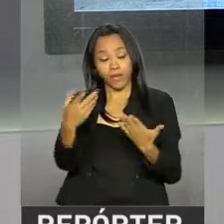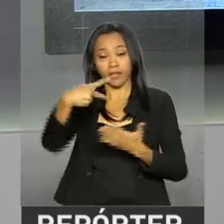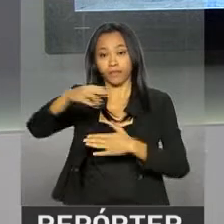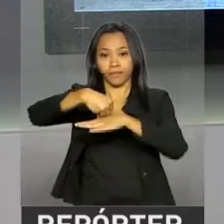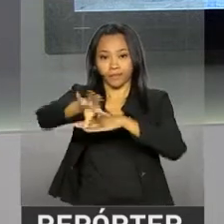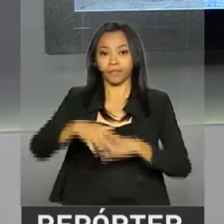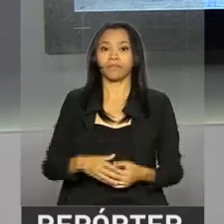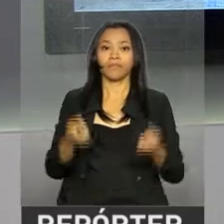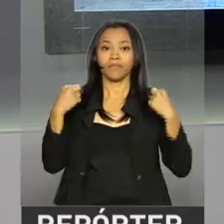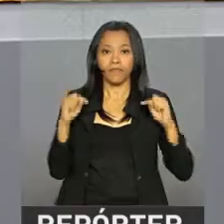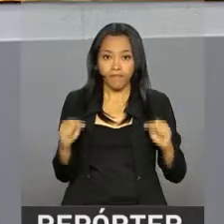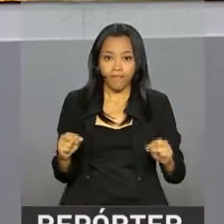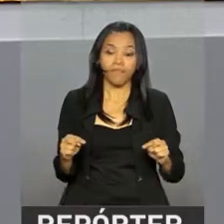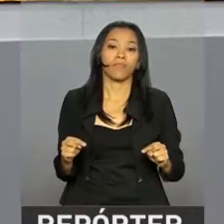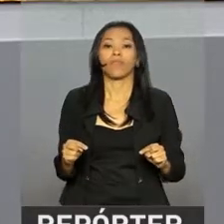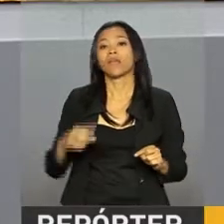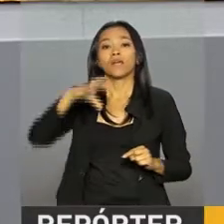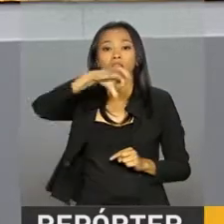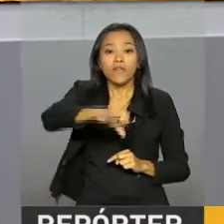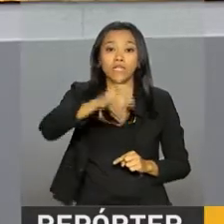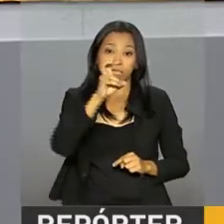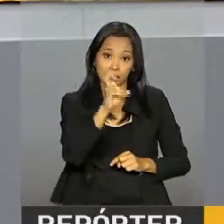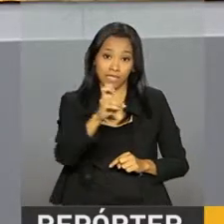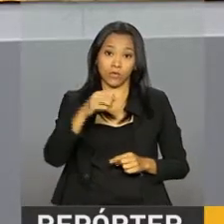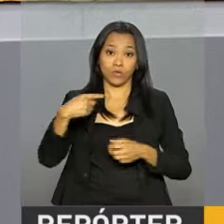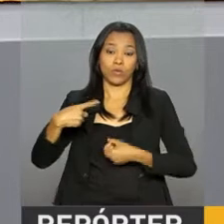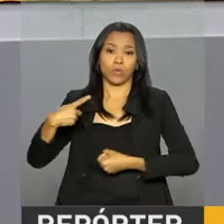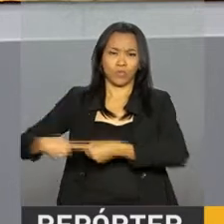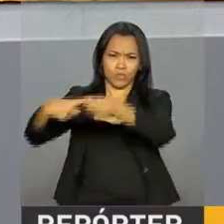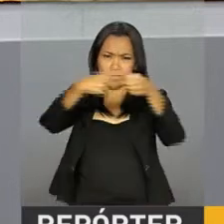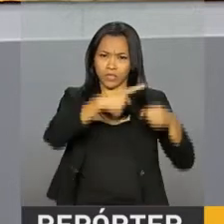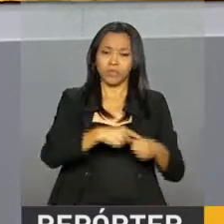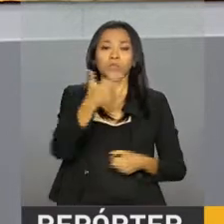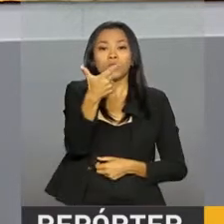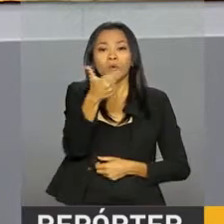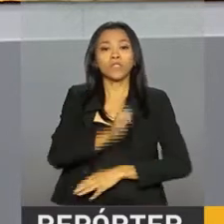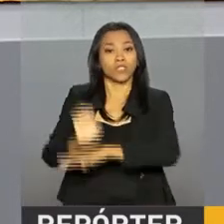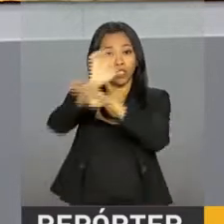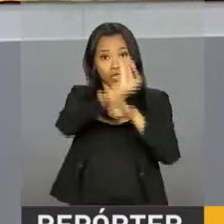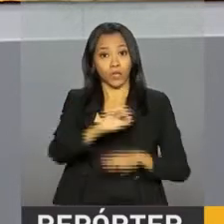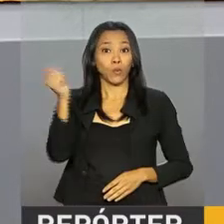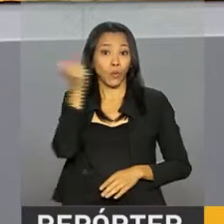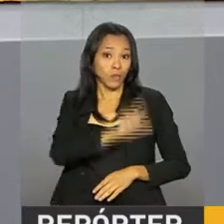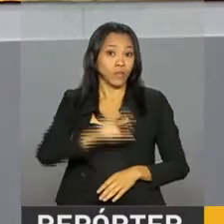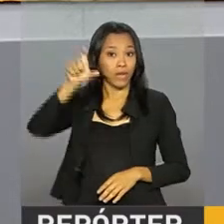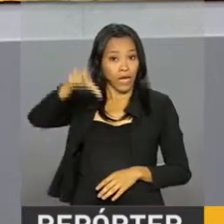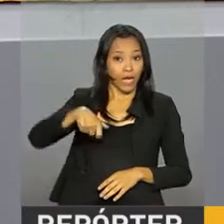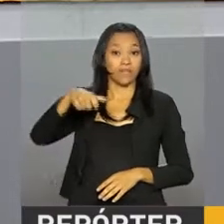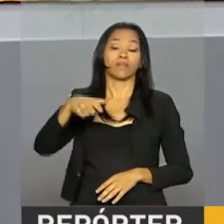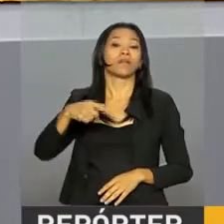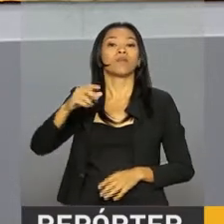suas informações. 95 municípios de 12 estados foram contemplados com o programa Cartão Reforma.